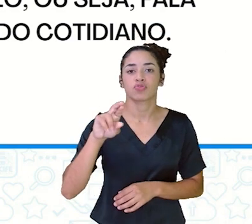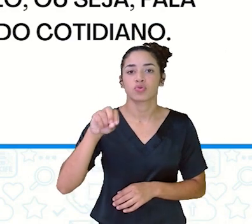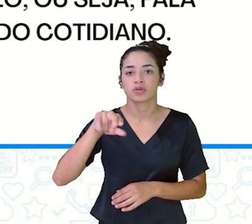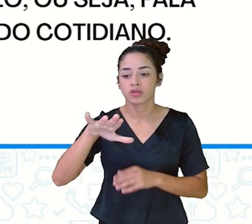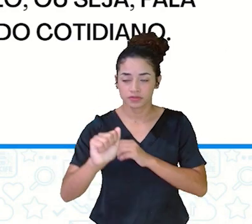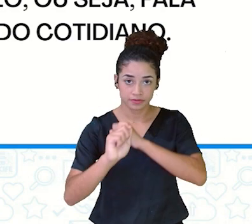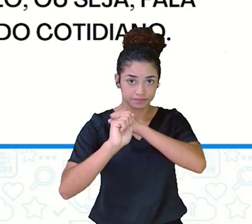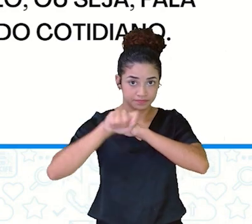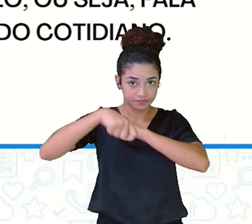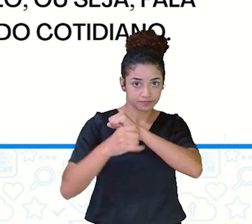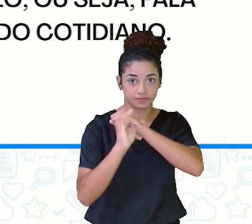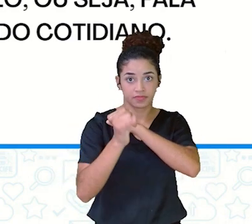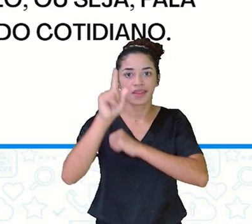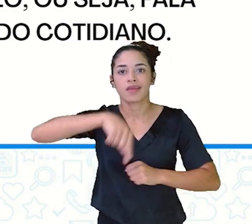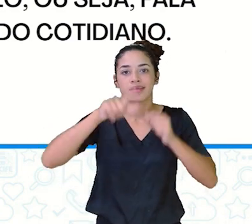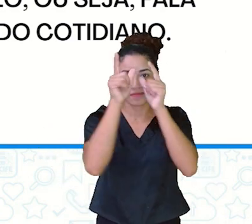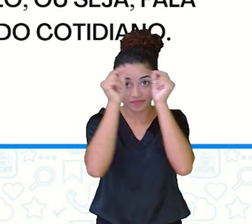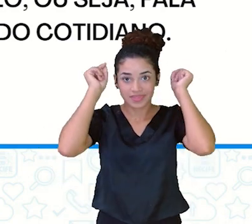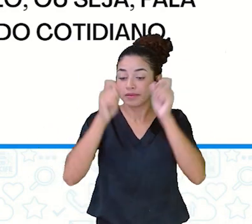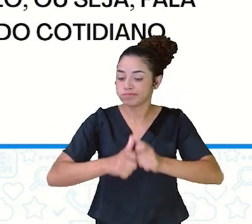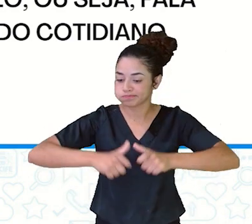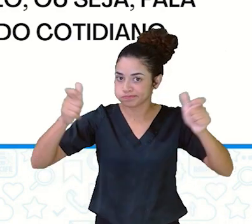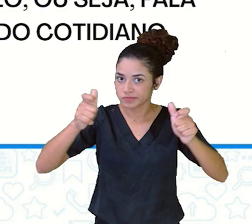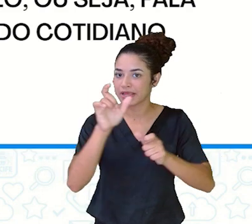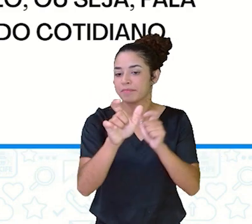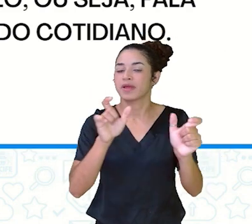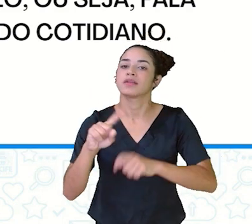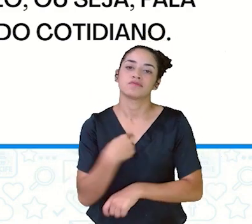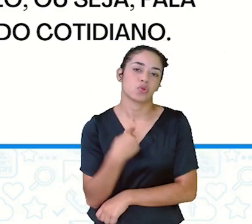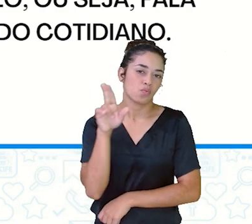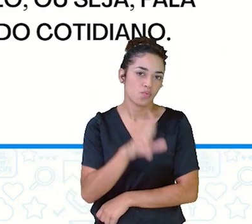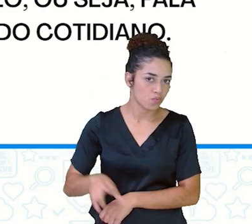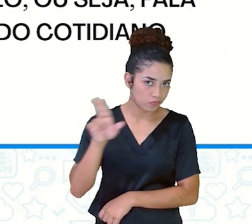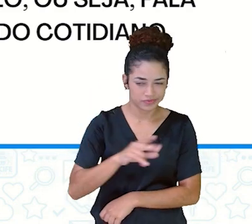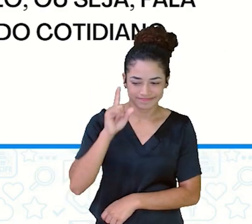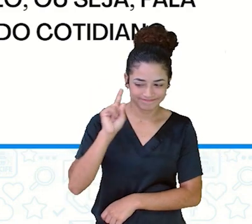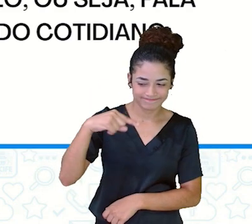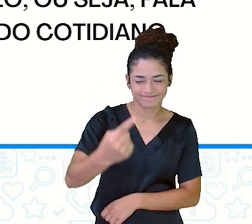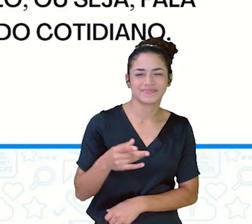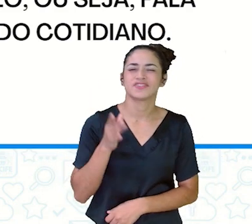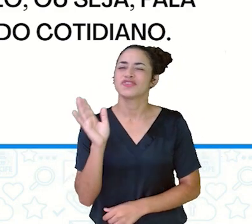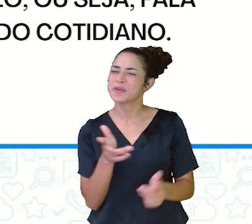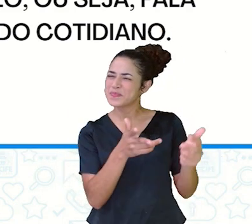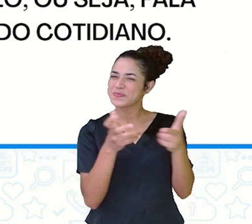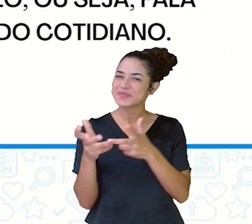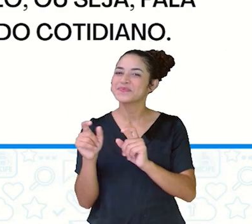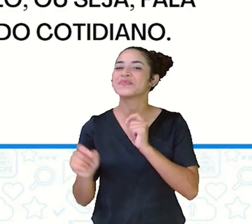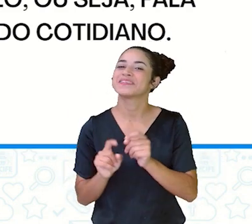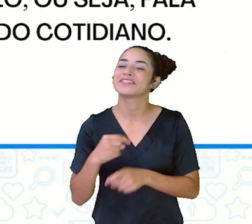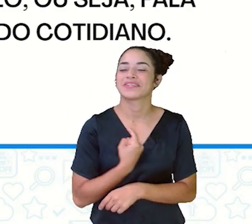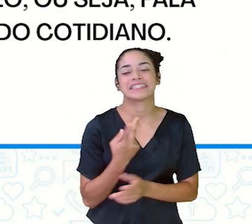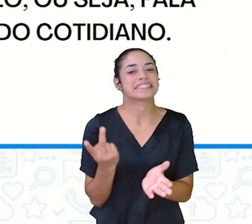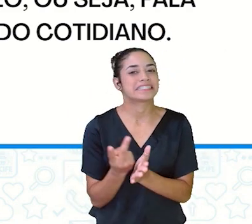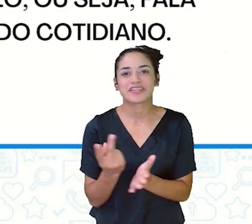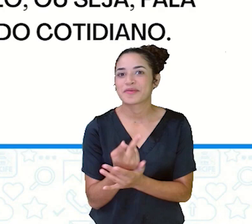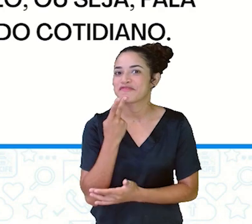é grega. A maioria das palavras que usamos no nosso dia a dia, não sei se vocês já perceberam, a gente sempre fala aqui, até